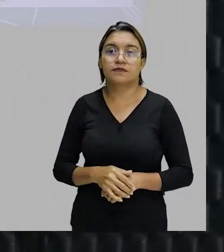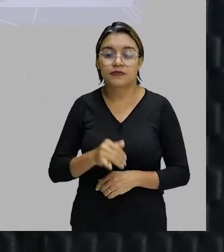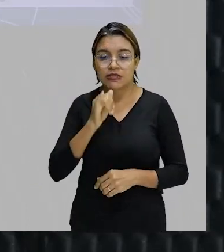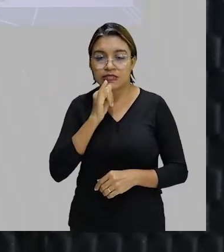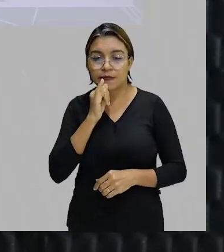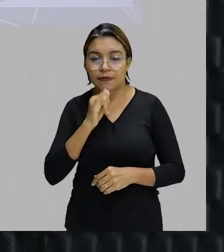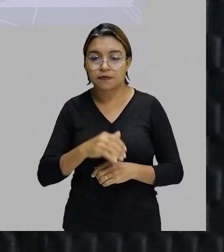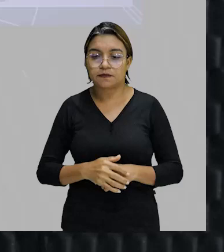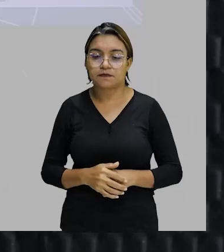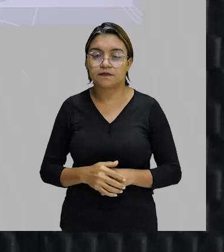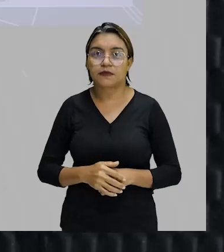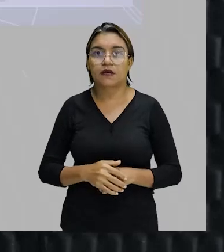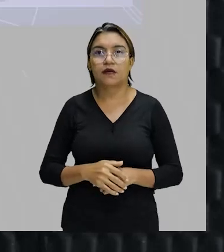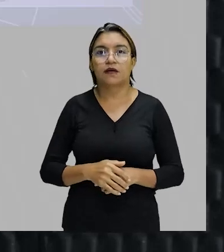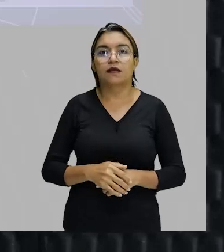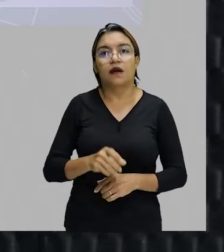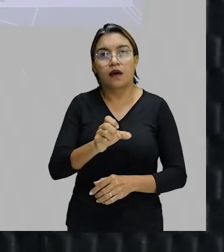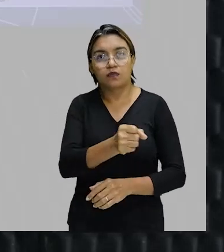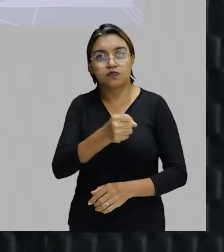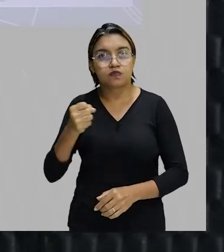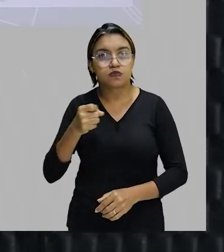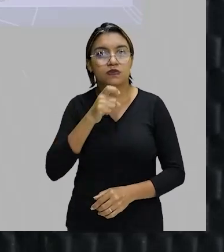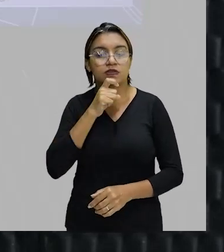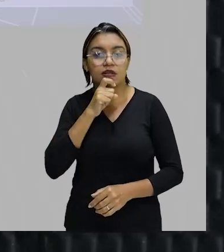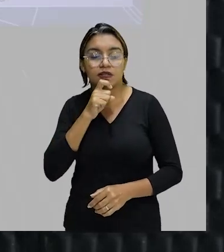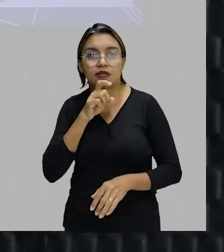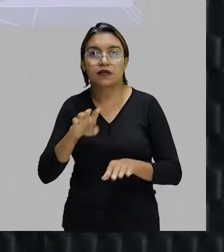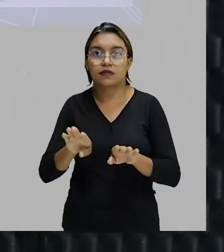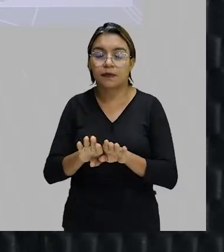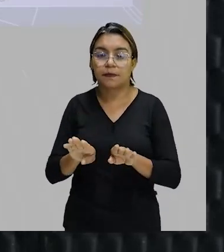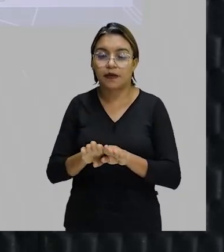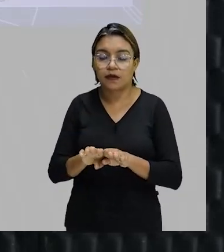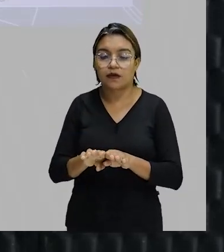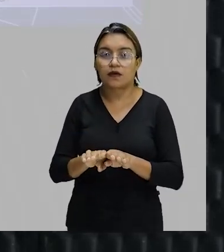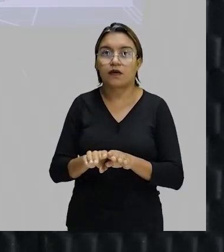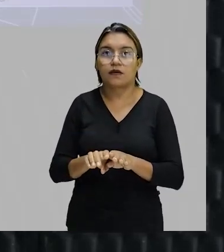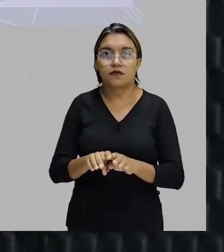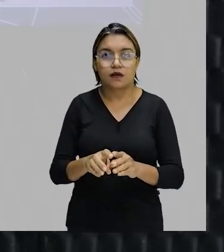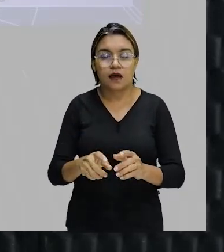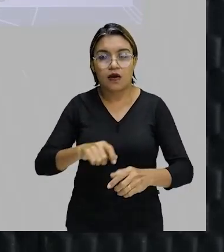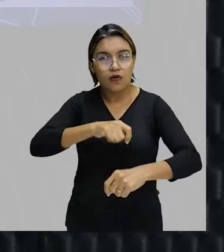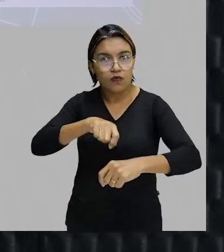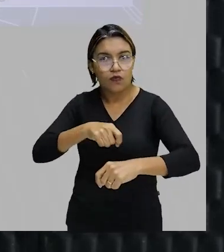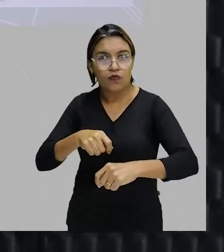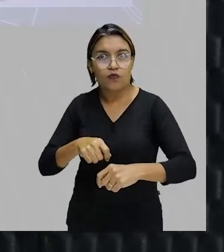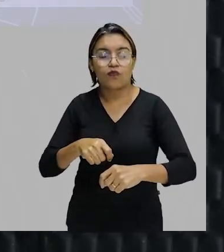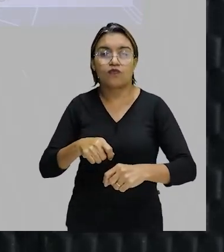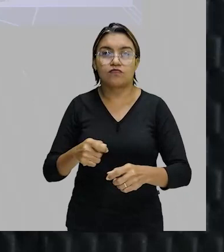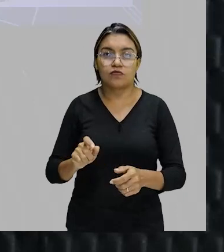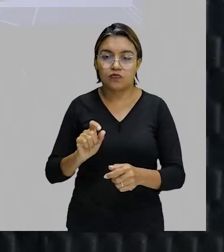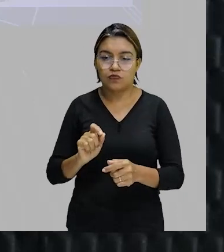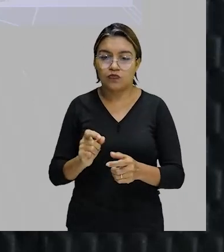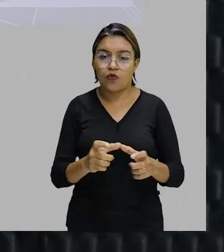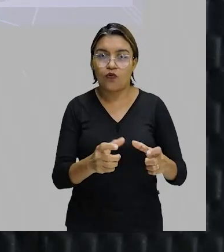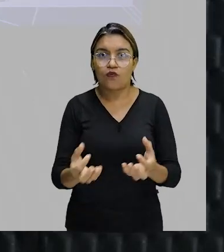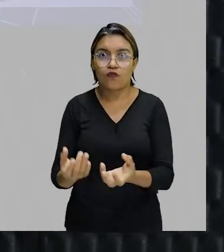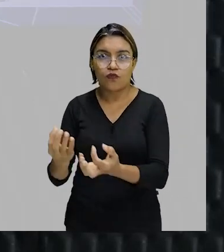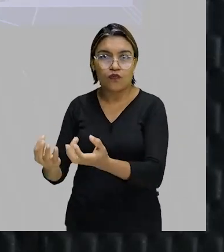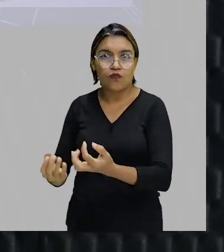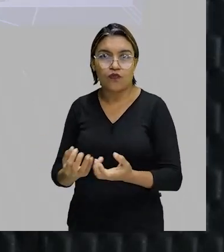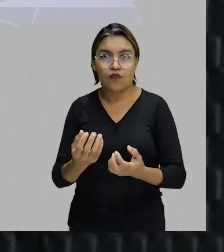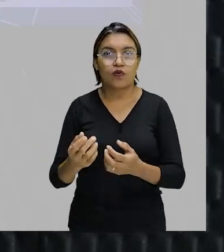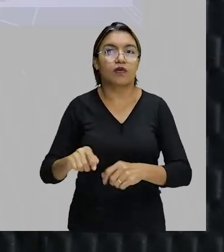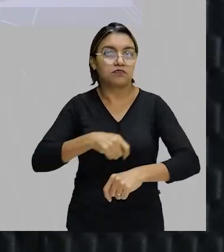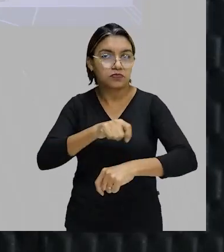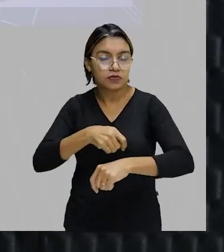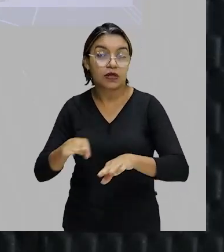surgimento também da geladeira, nós vamos ter o surgimento de fogão, todos esses produtos que têm um tempo de vida e que principalmente trazem